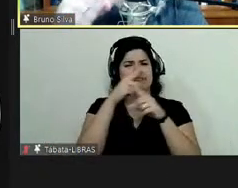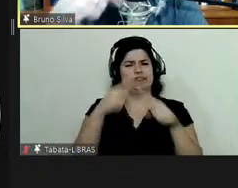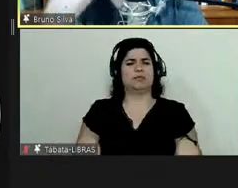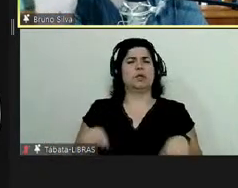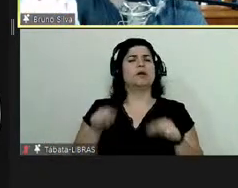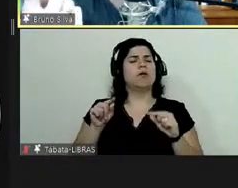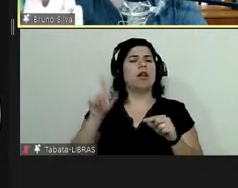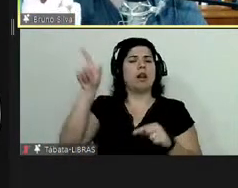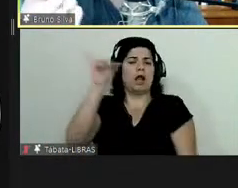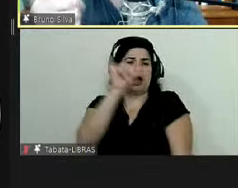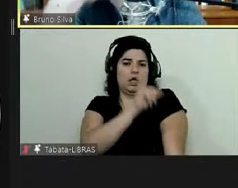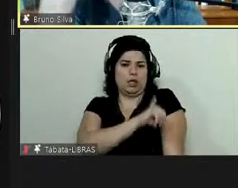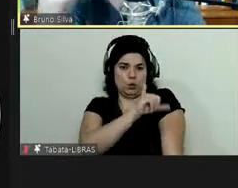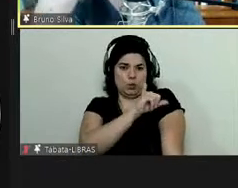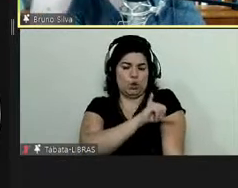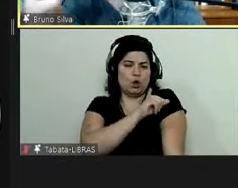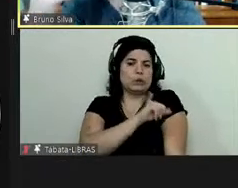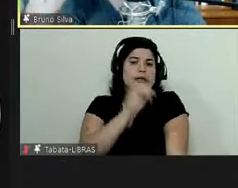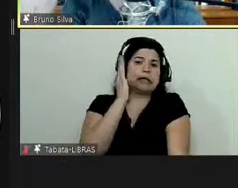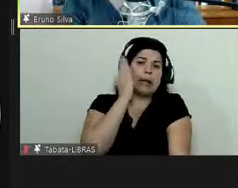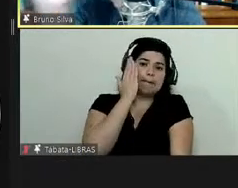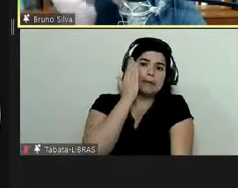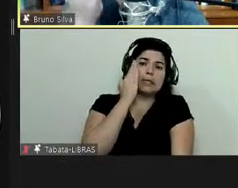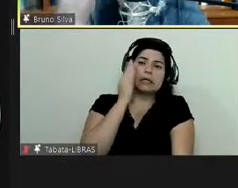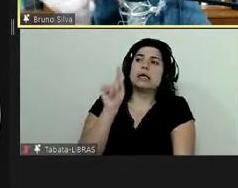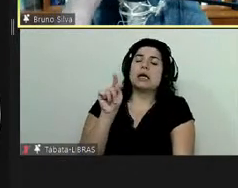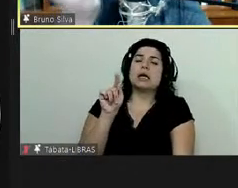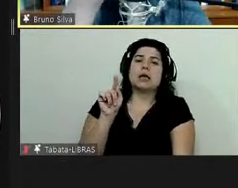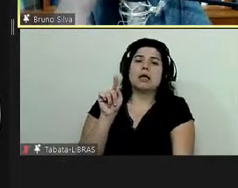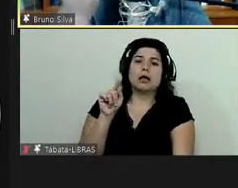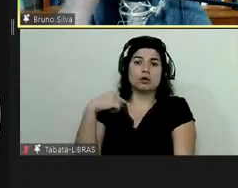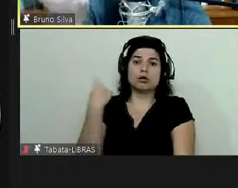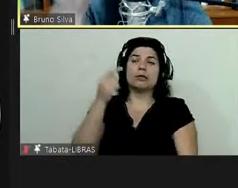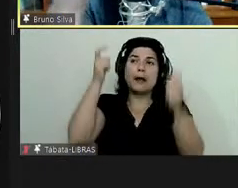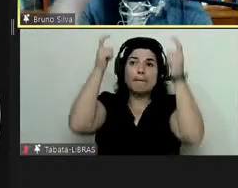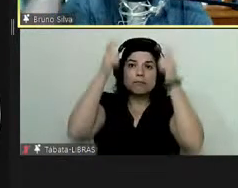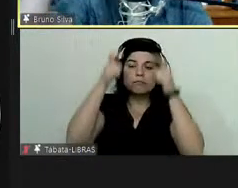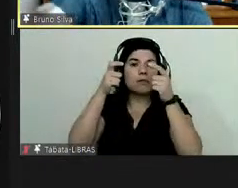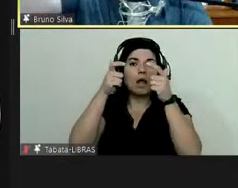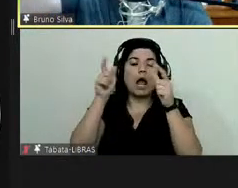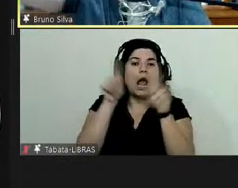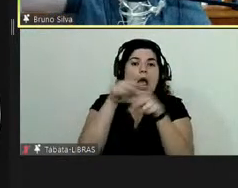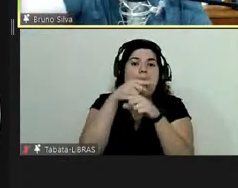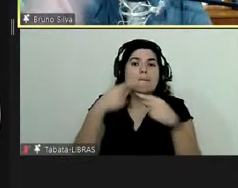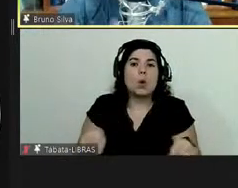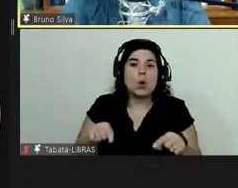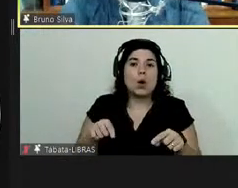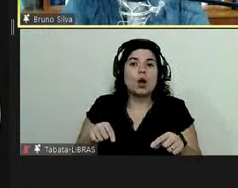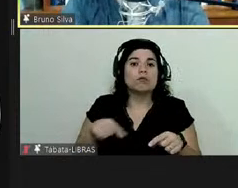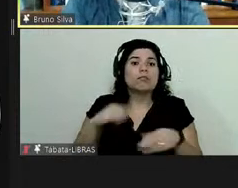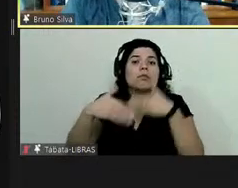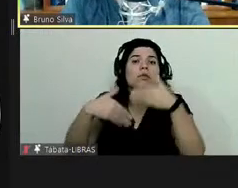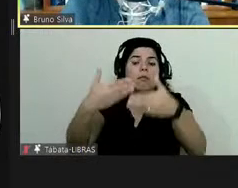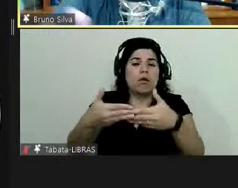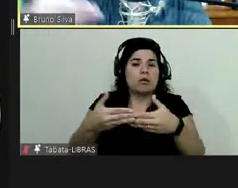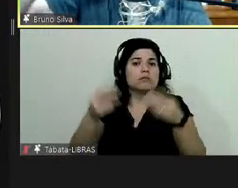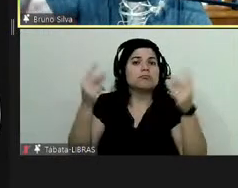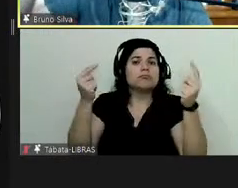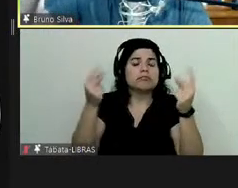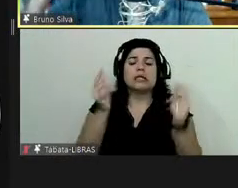que ficou sabendo de nós não éramos mais uma monarquia ó há muito tempo depois